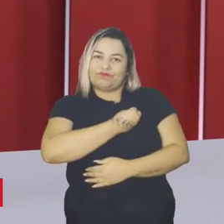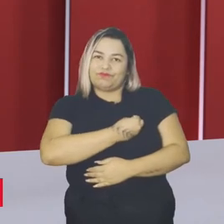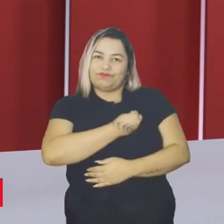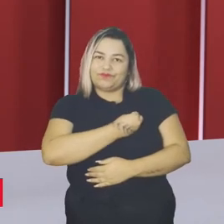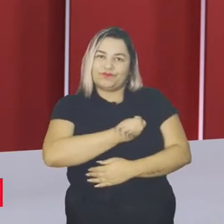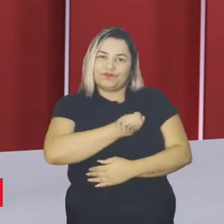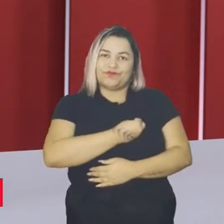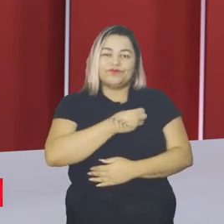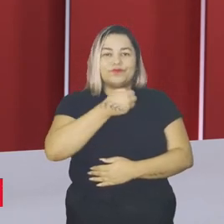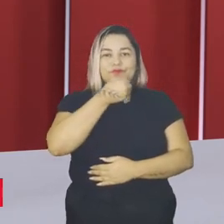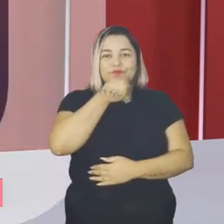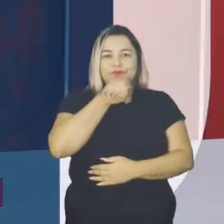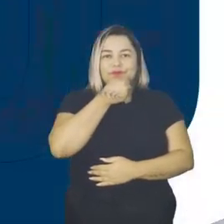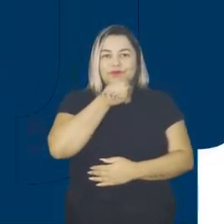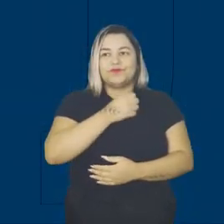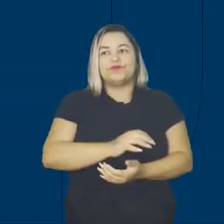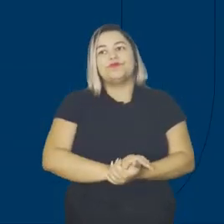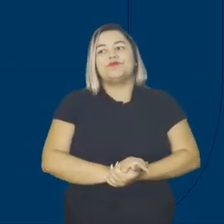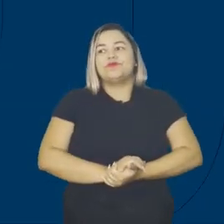nossa entrevista.